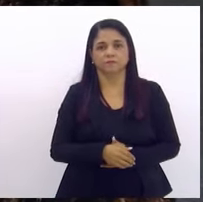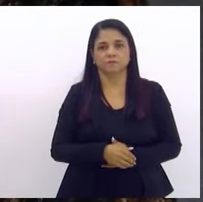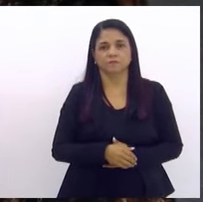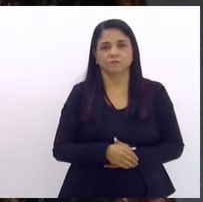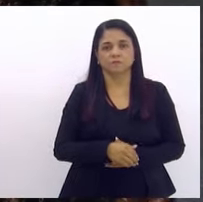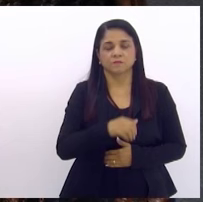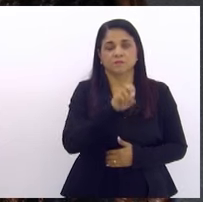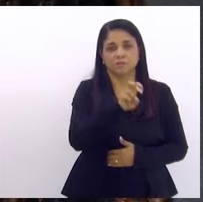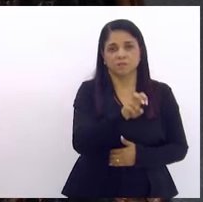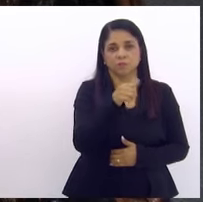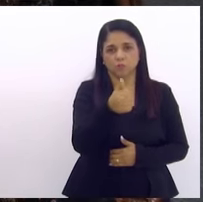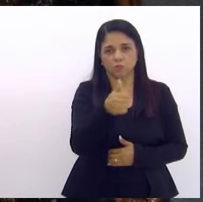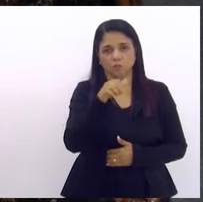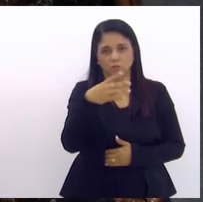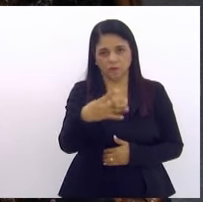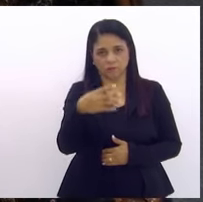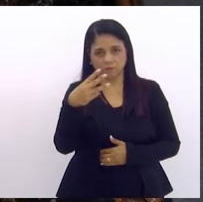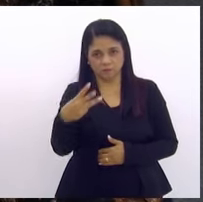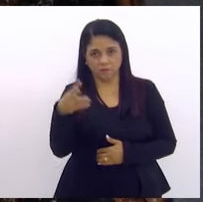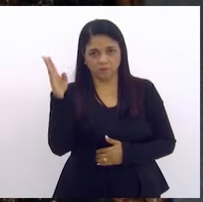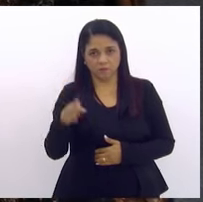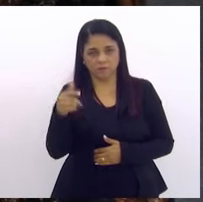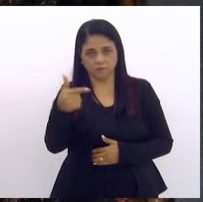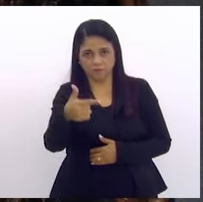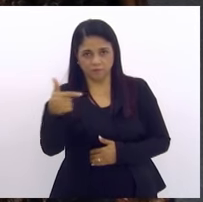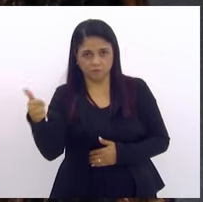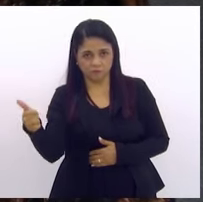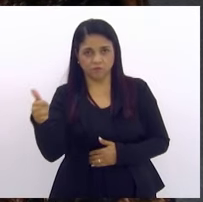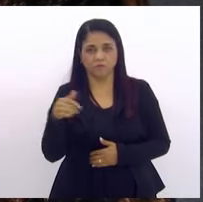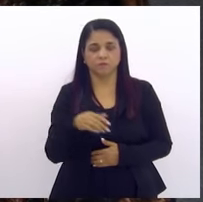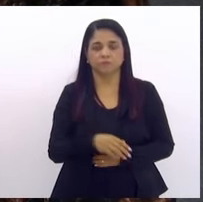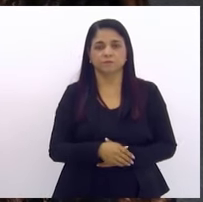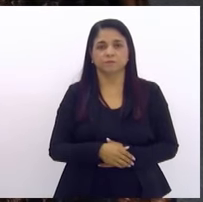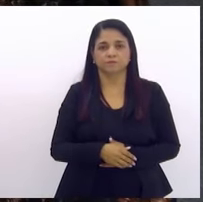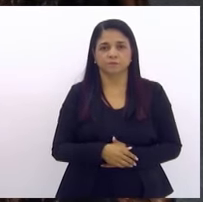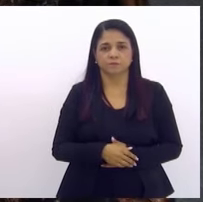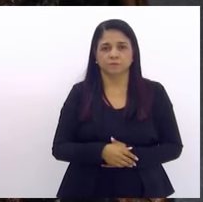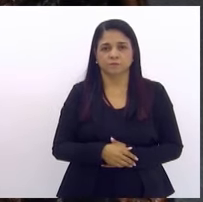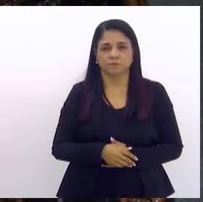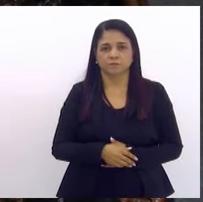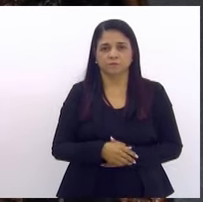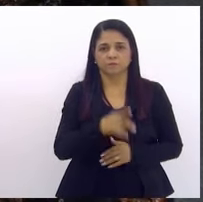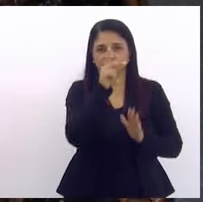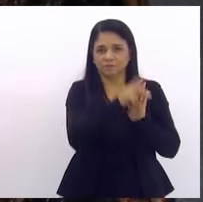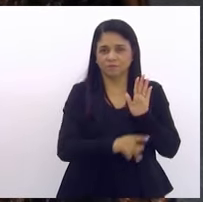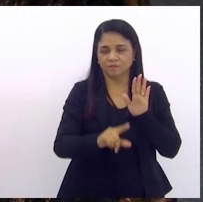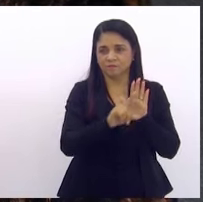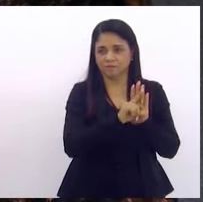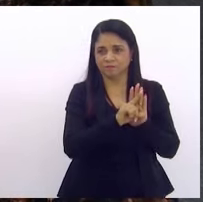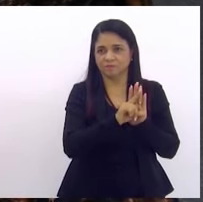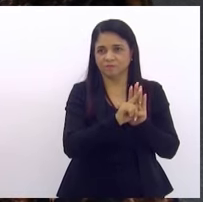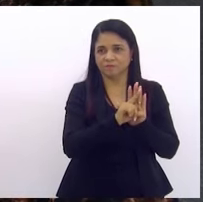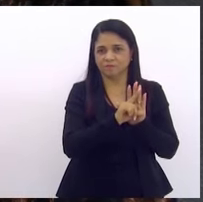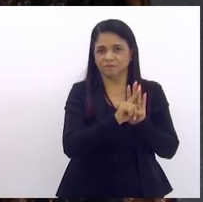2011. 5143 de 2021. 5143 de 2021.